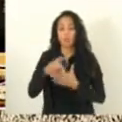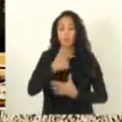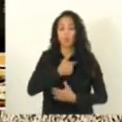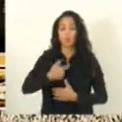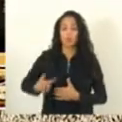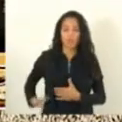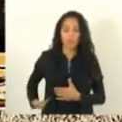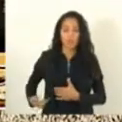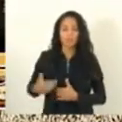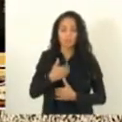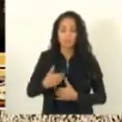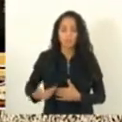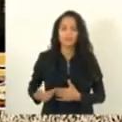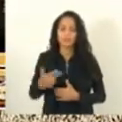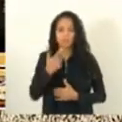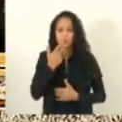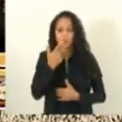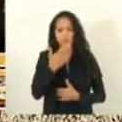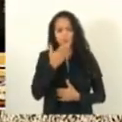como?